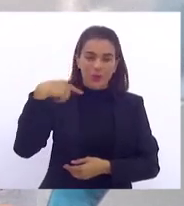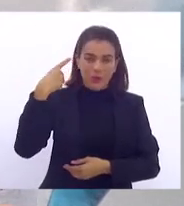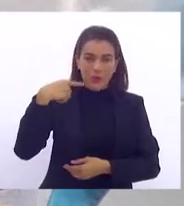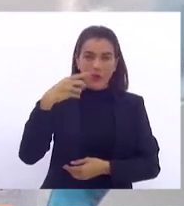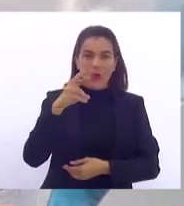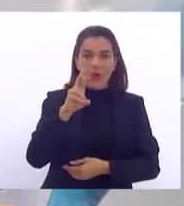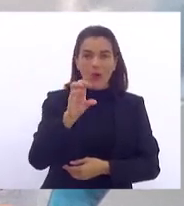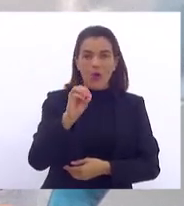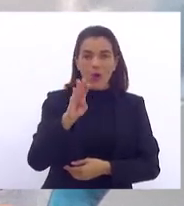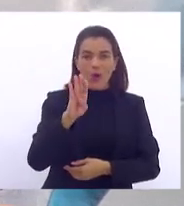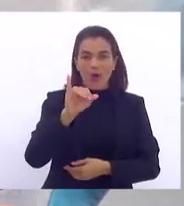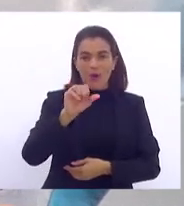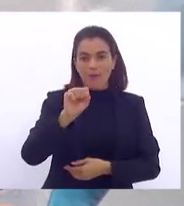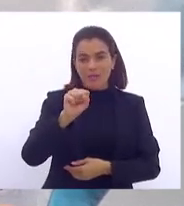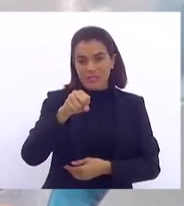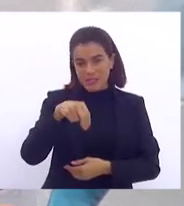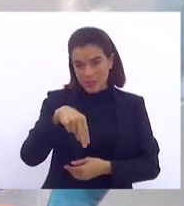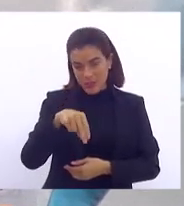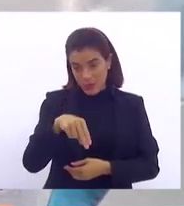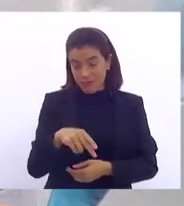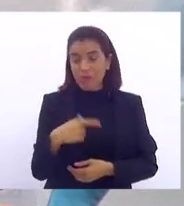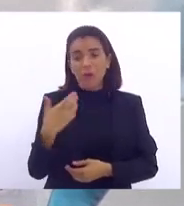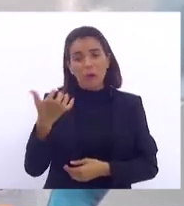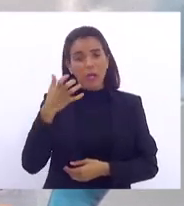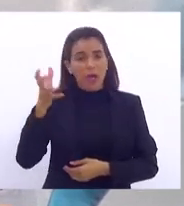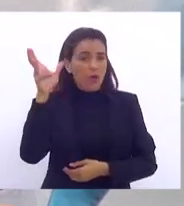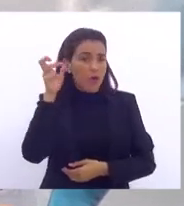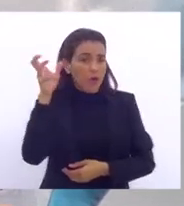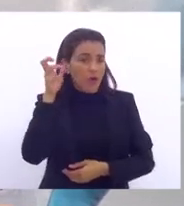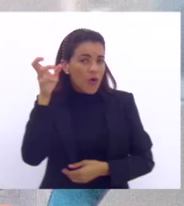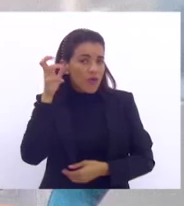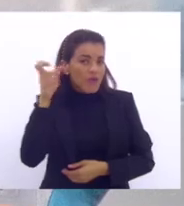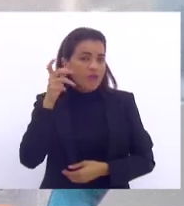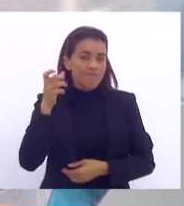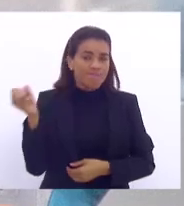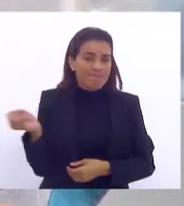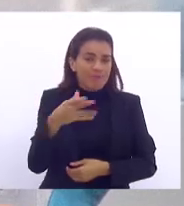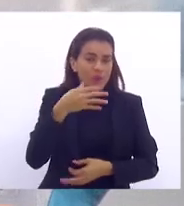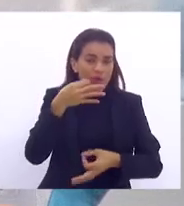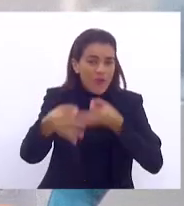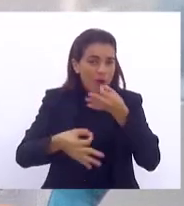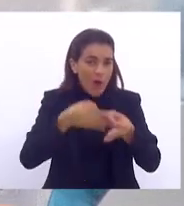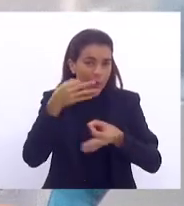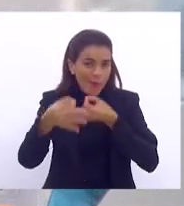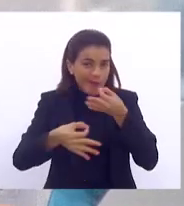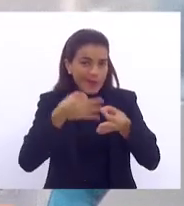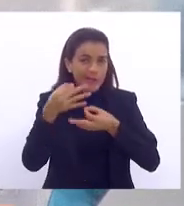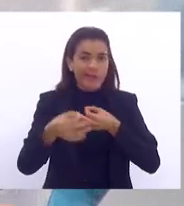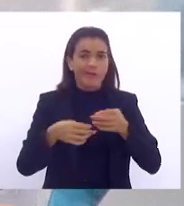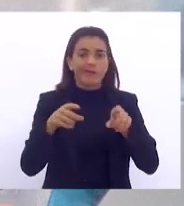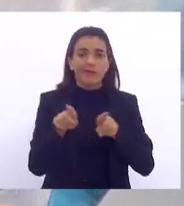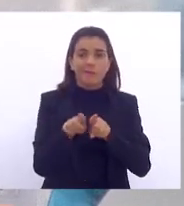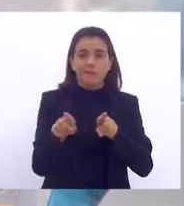ouvir as mais diversas opiniões com as atualizações que o tema eh